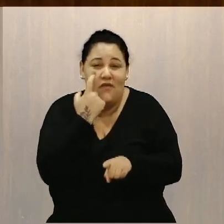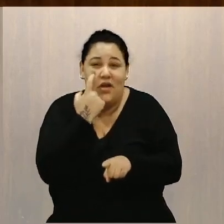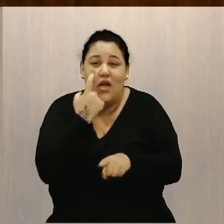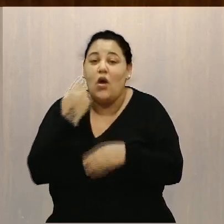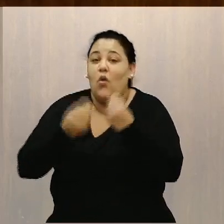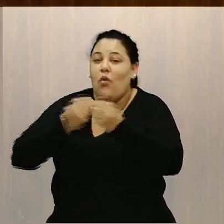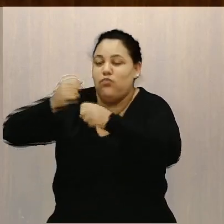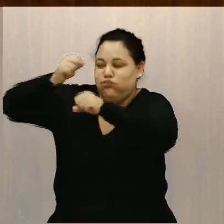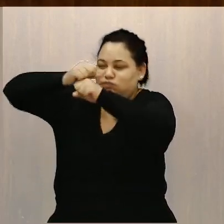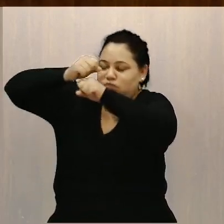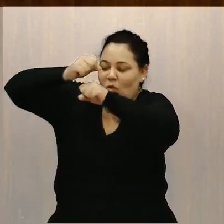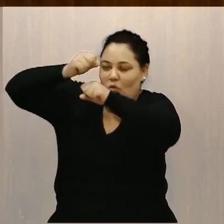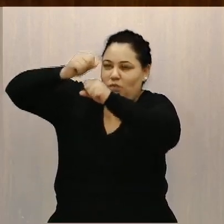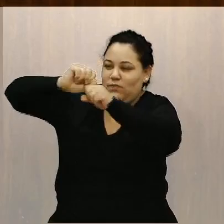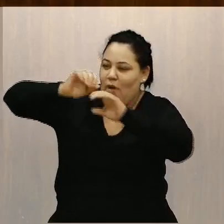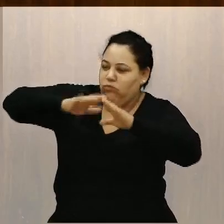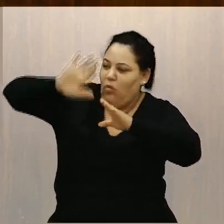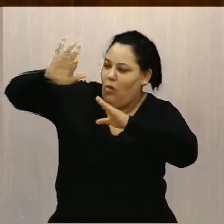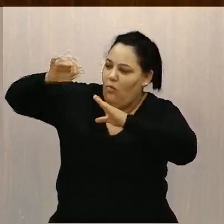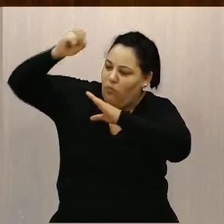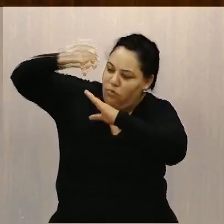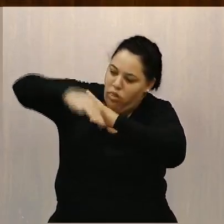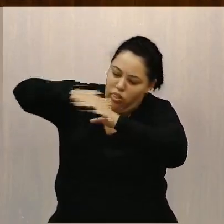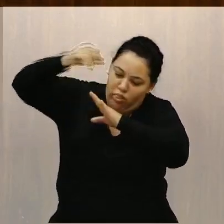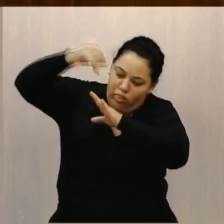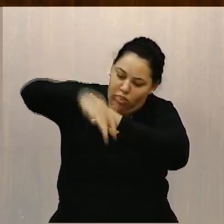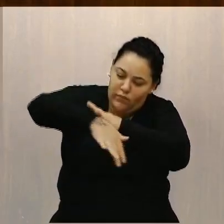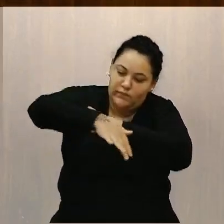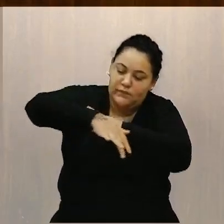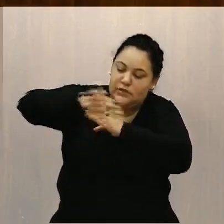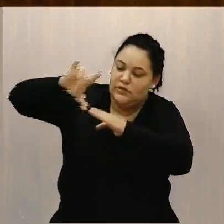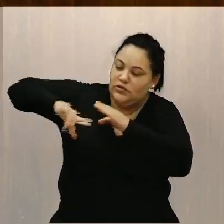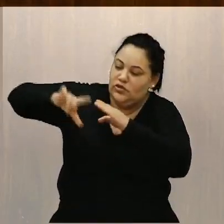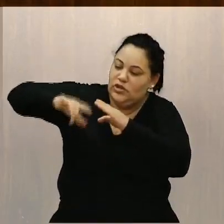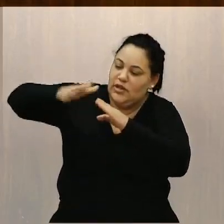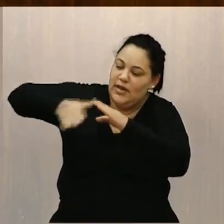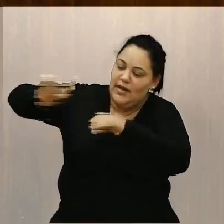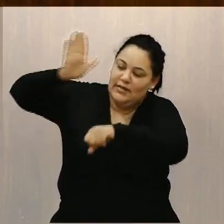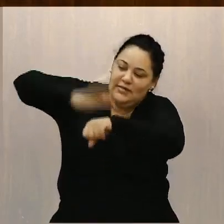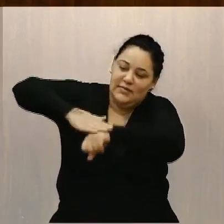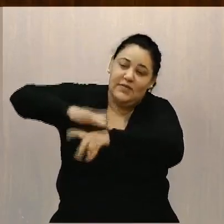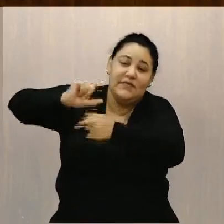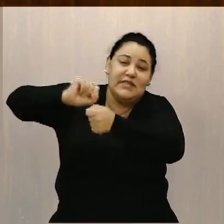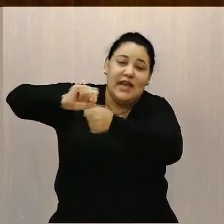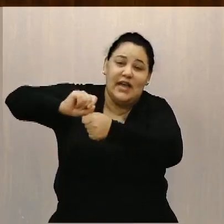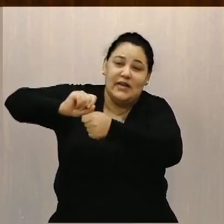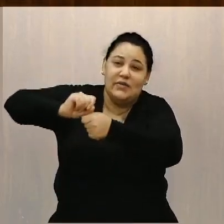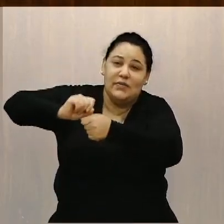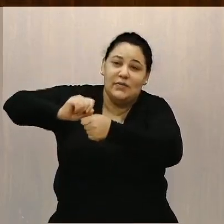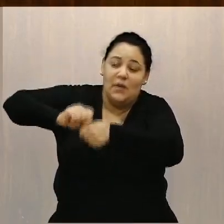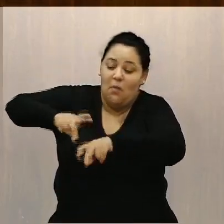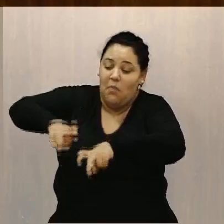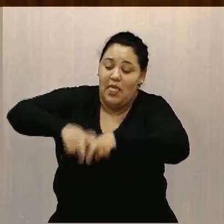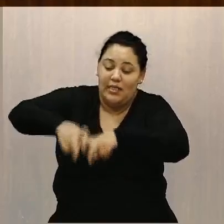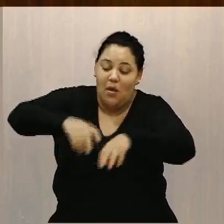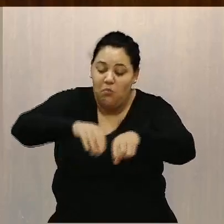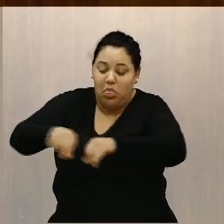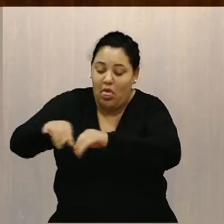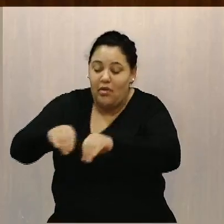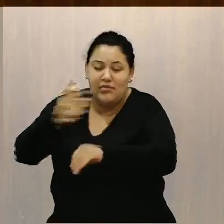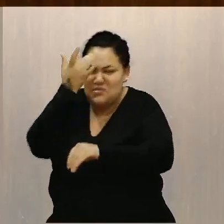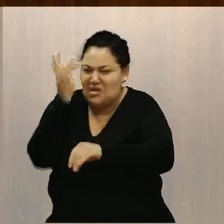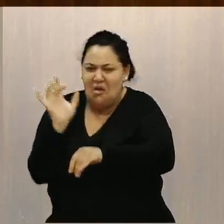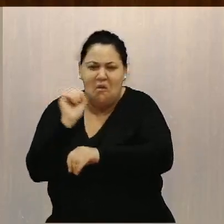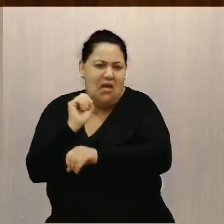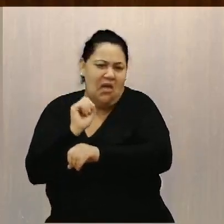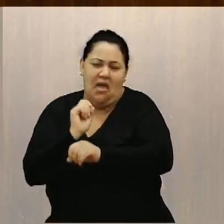deslizamento das terras era bem onde em cima tinha sido feito plantações. A gente não sabe de quê,